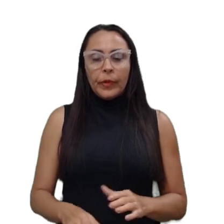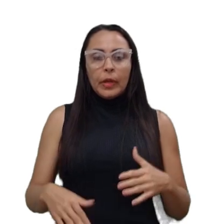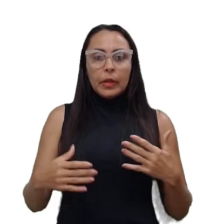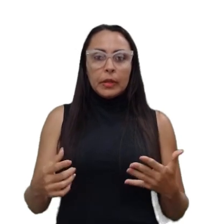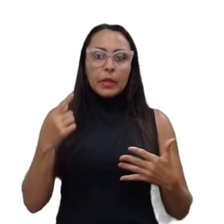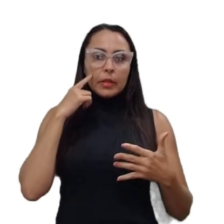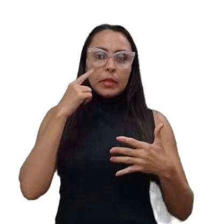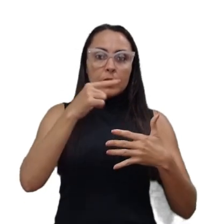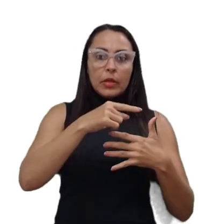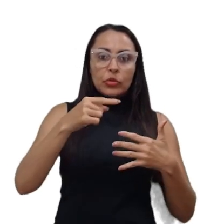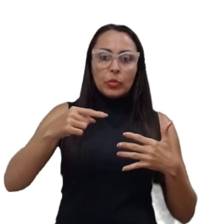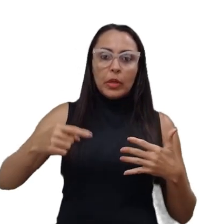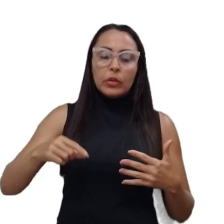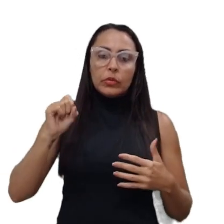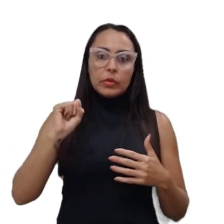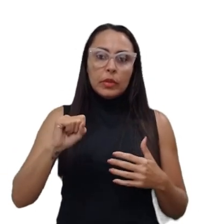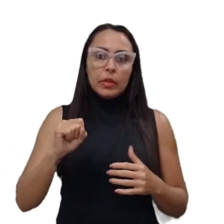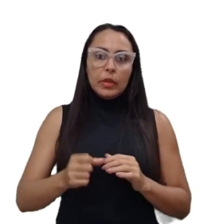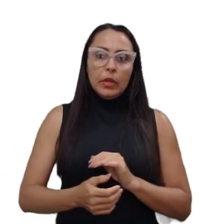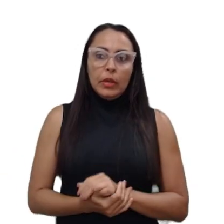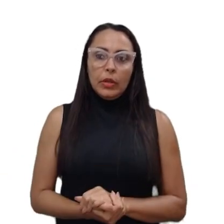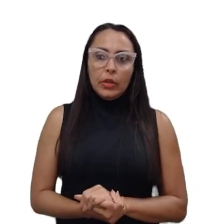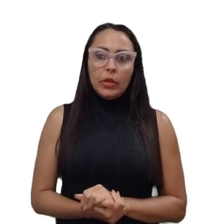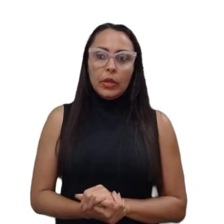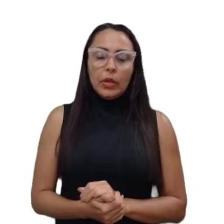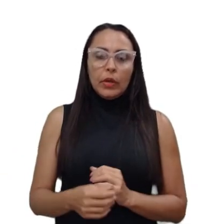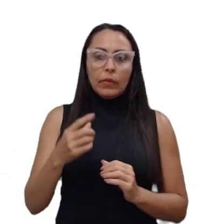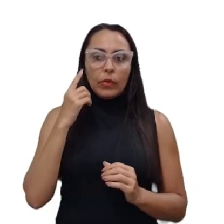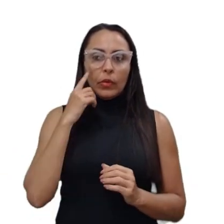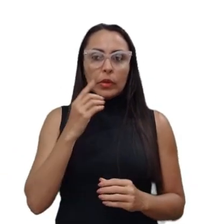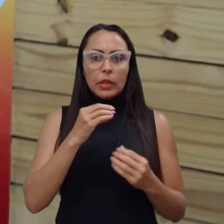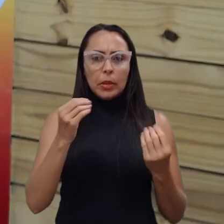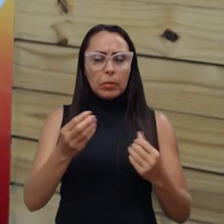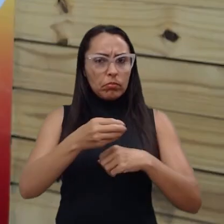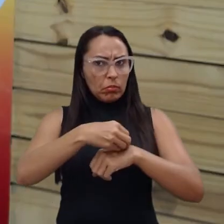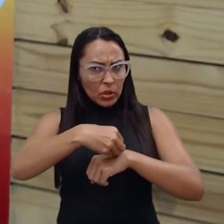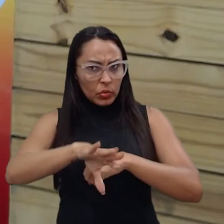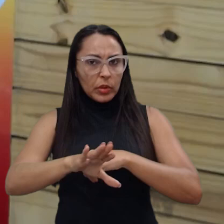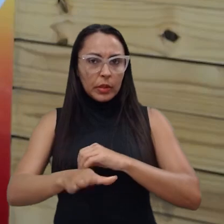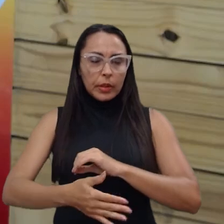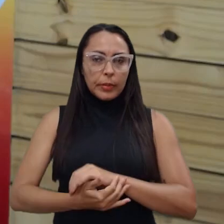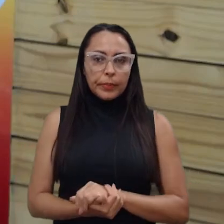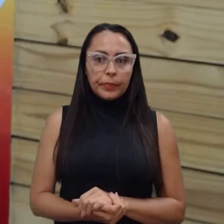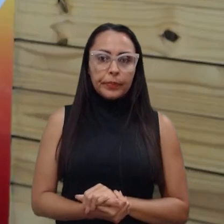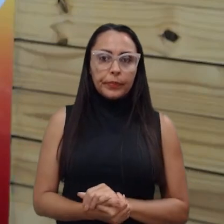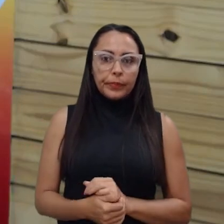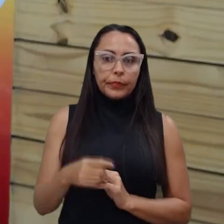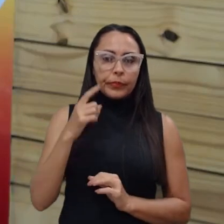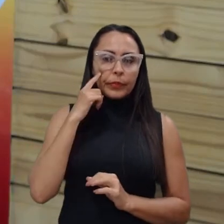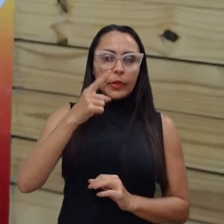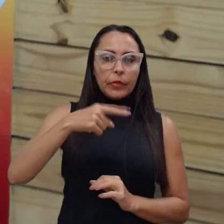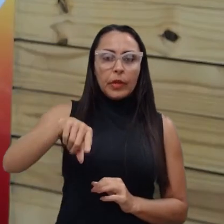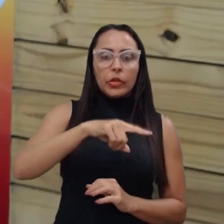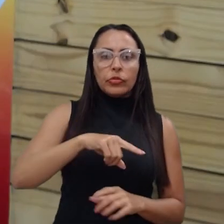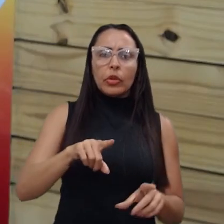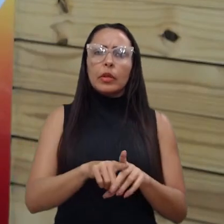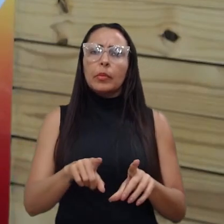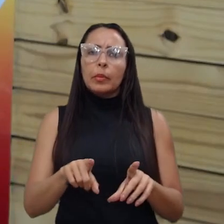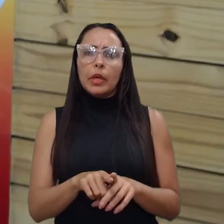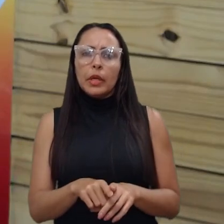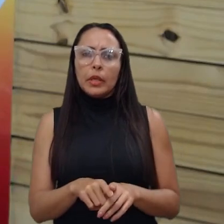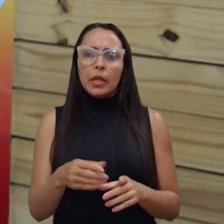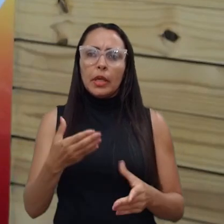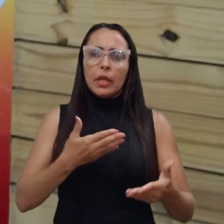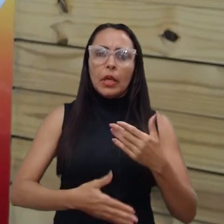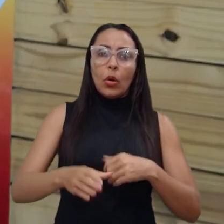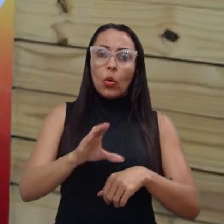de recursos hídricos, eu vou te dar mais uma dica. Veja também, em relação aos